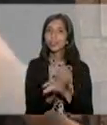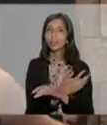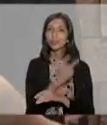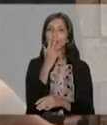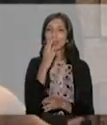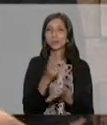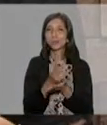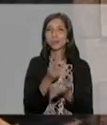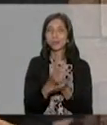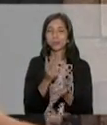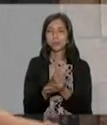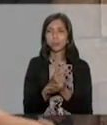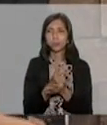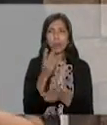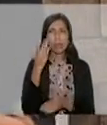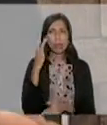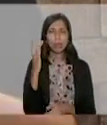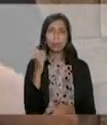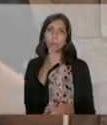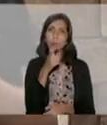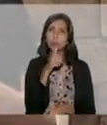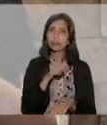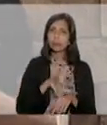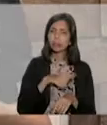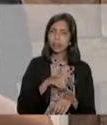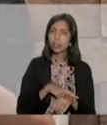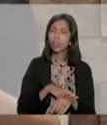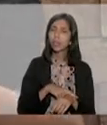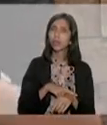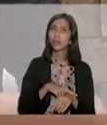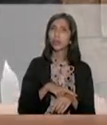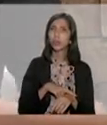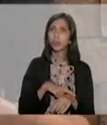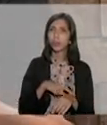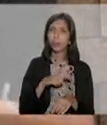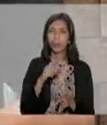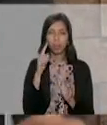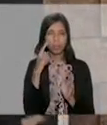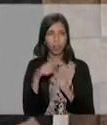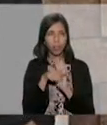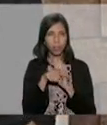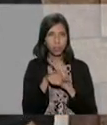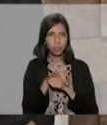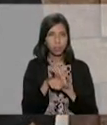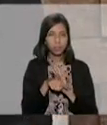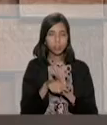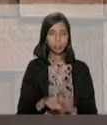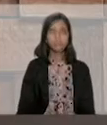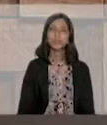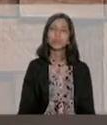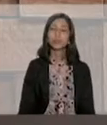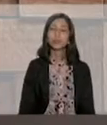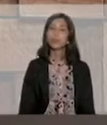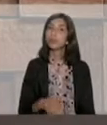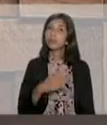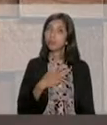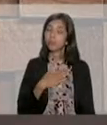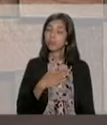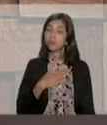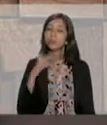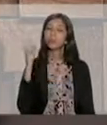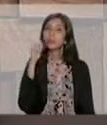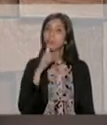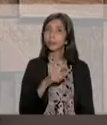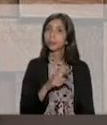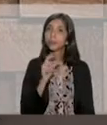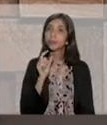mais conservadora. Você acha que a gente já tem deslocamento de tempo suficiente para fazer essa análise? Olha, eu tenho